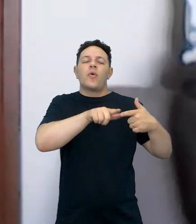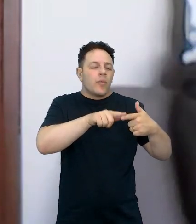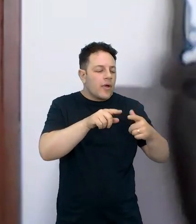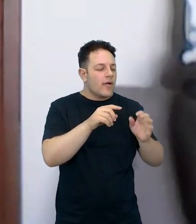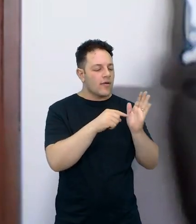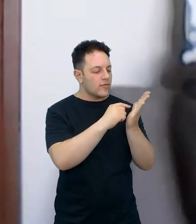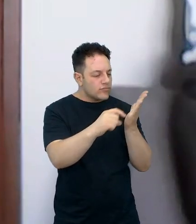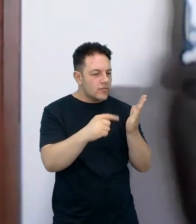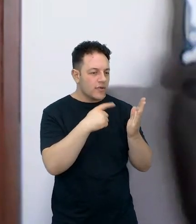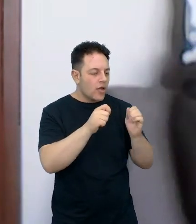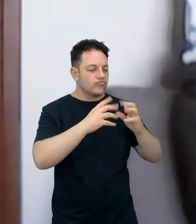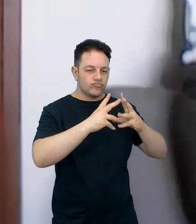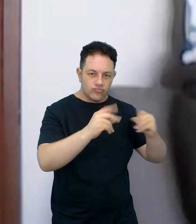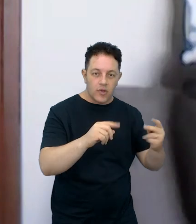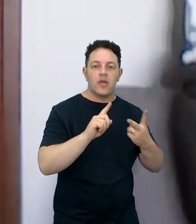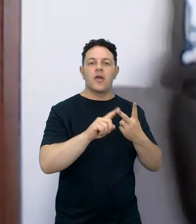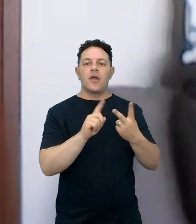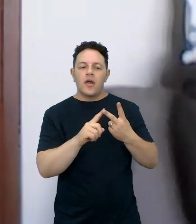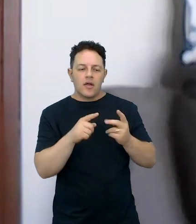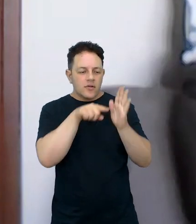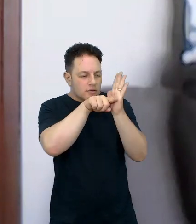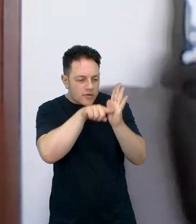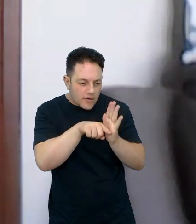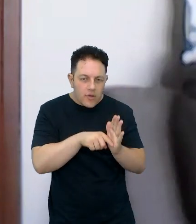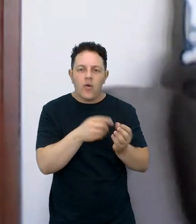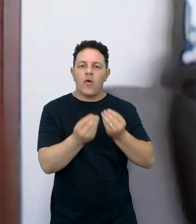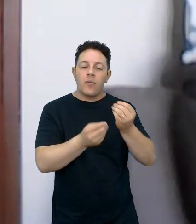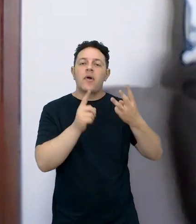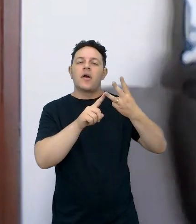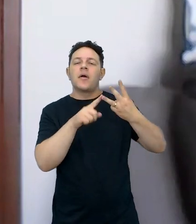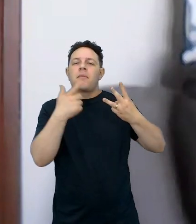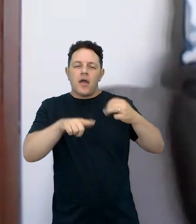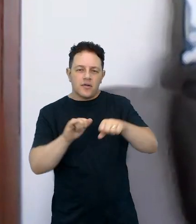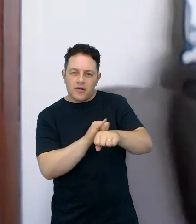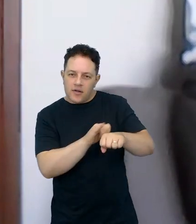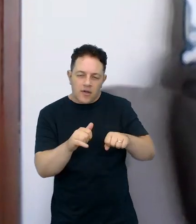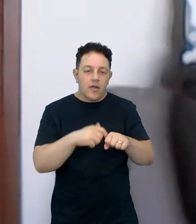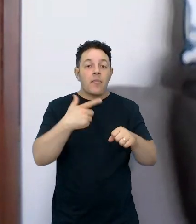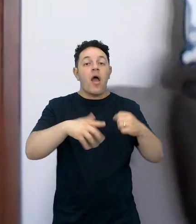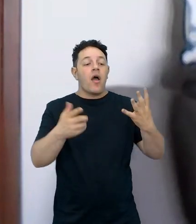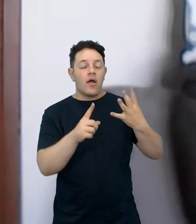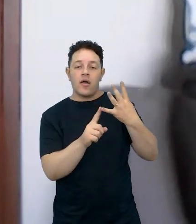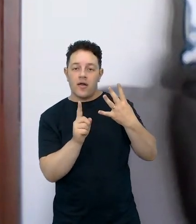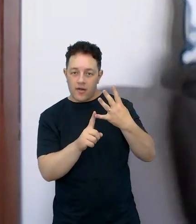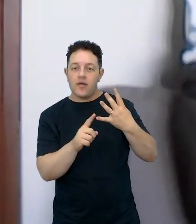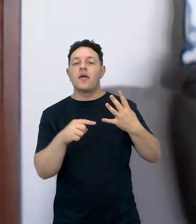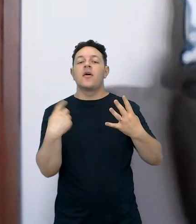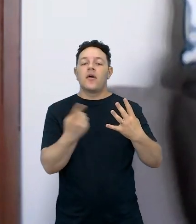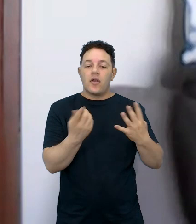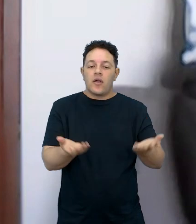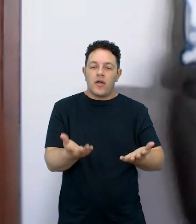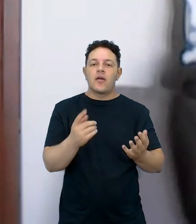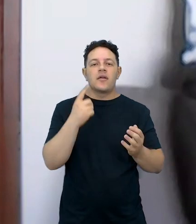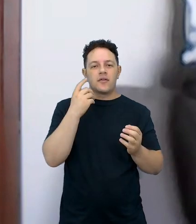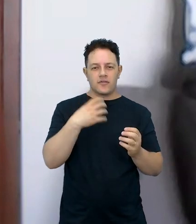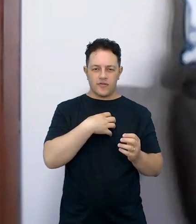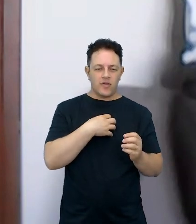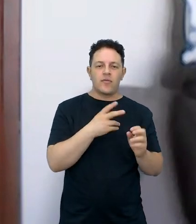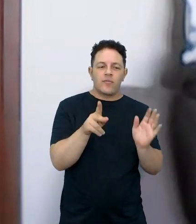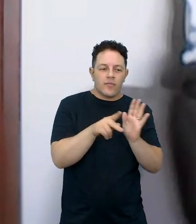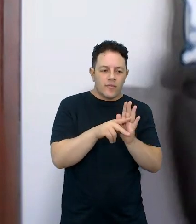investigação, modelagem e aprendizagem, a gente estava olhando como processos para o letramento